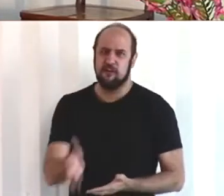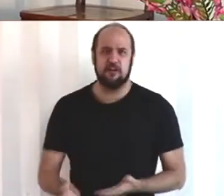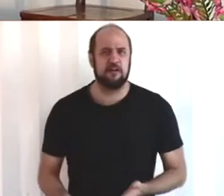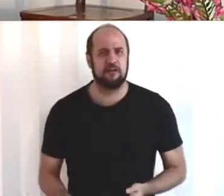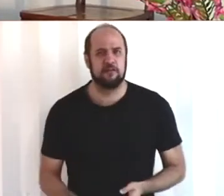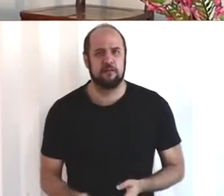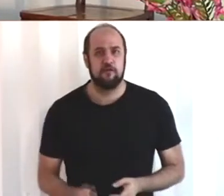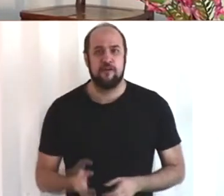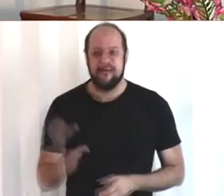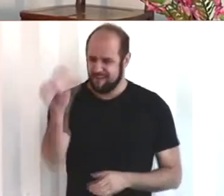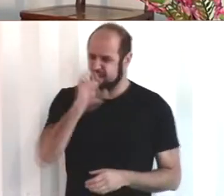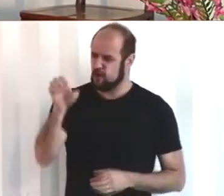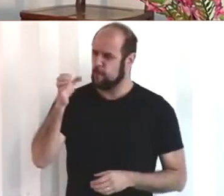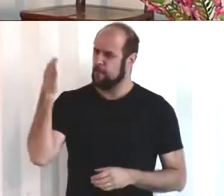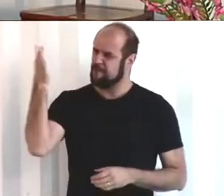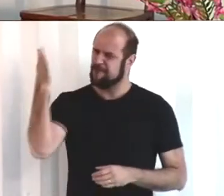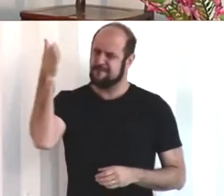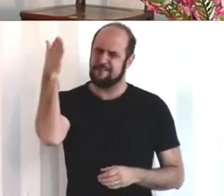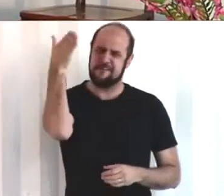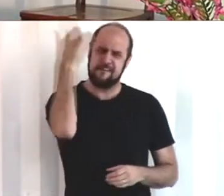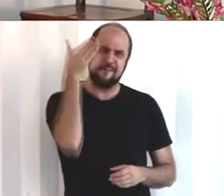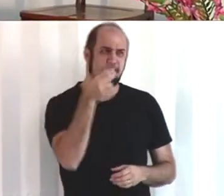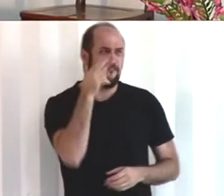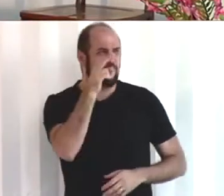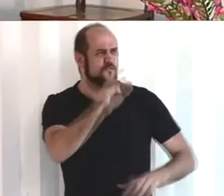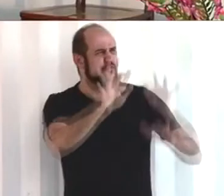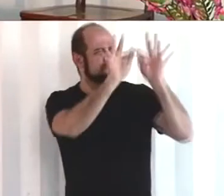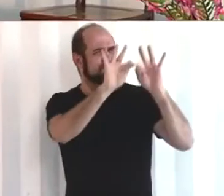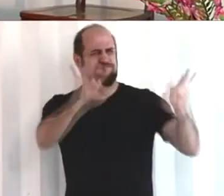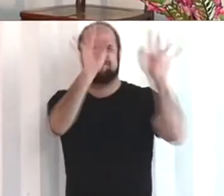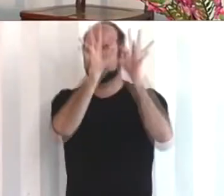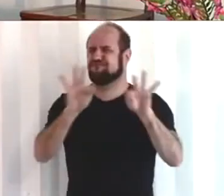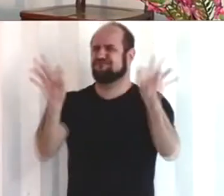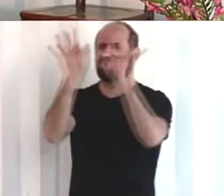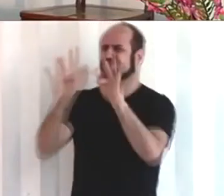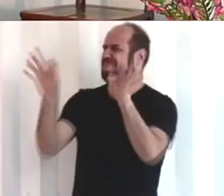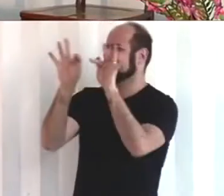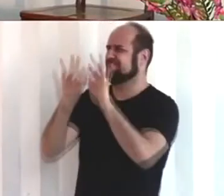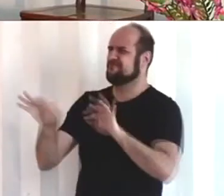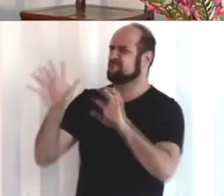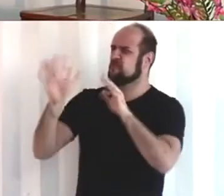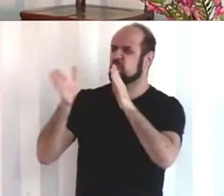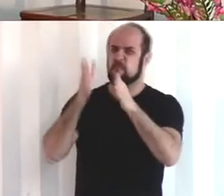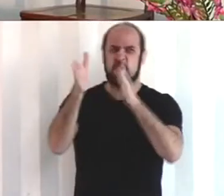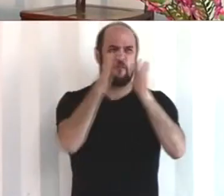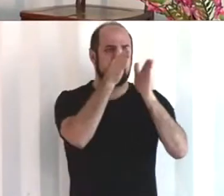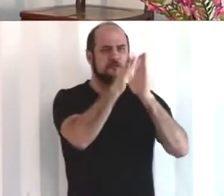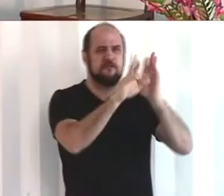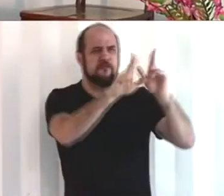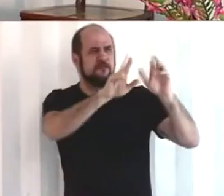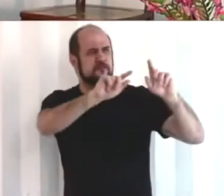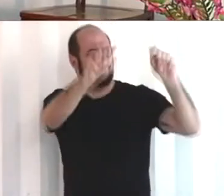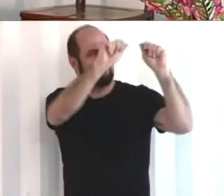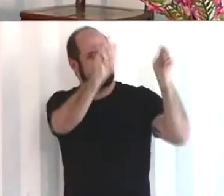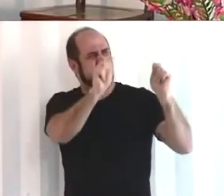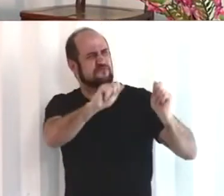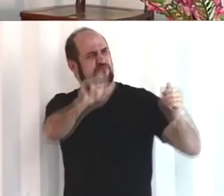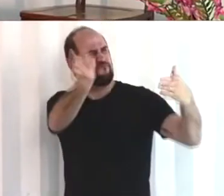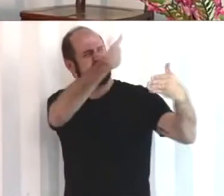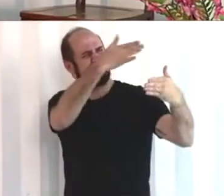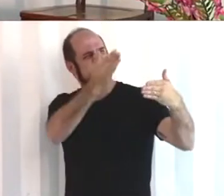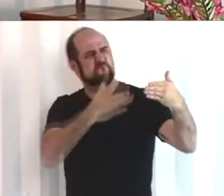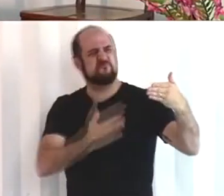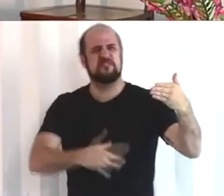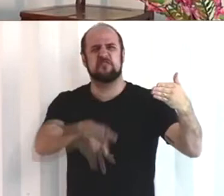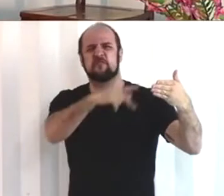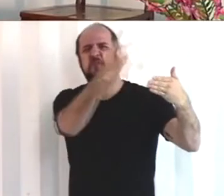Europa, você ficará impressionado com templos e templos construídos com uma arquitetura, com artes, com pinturas em seus tetos,